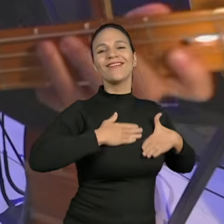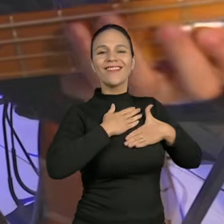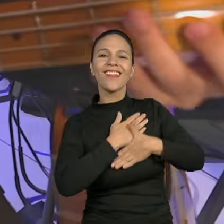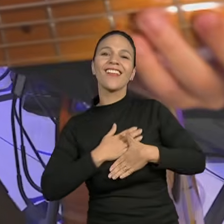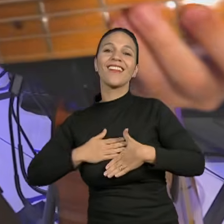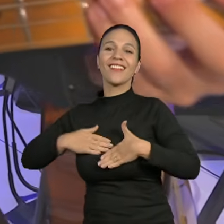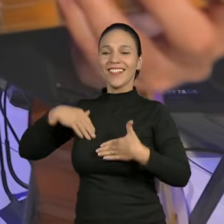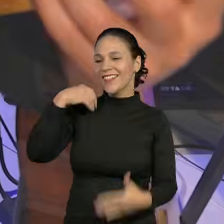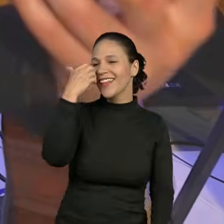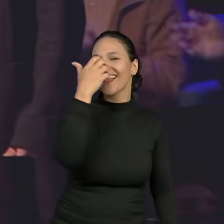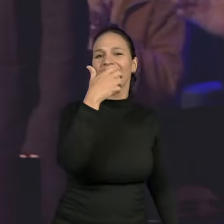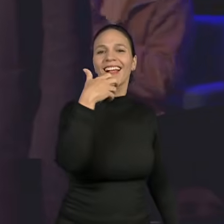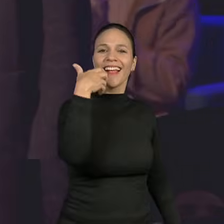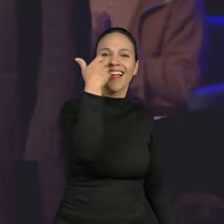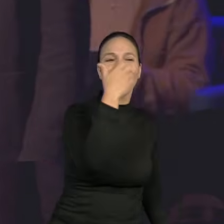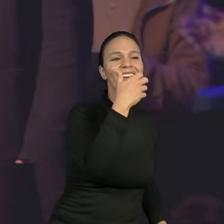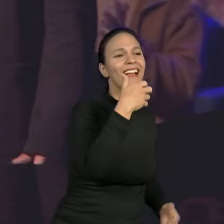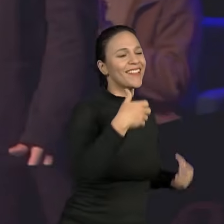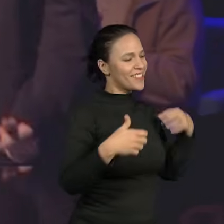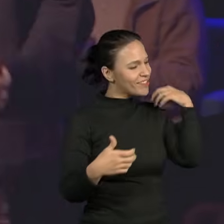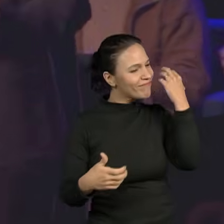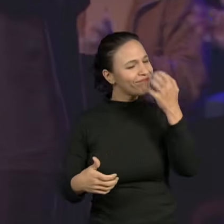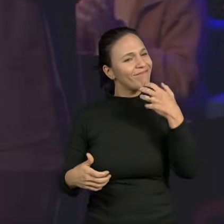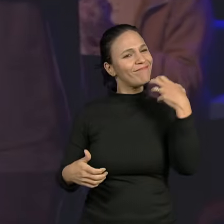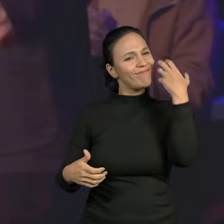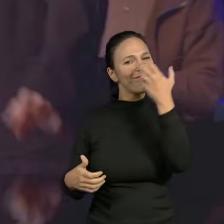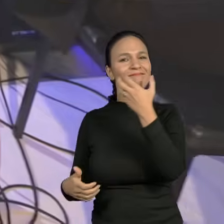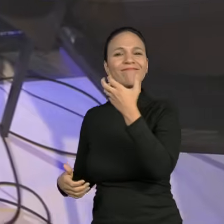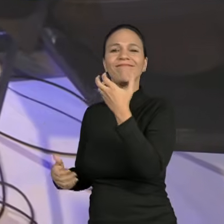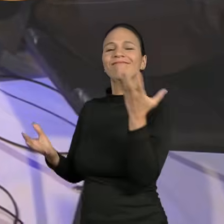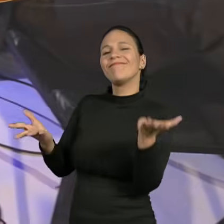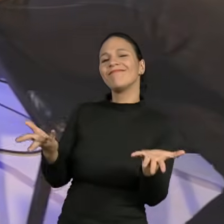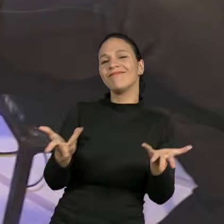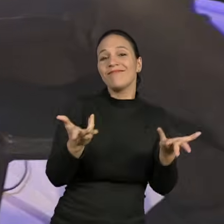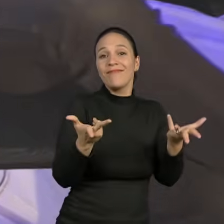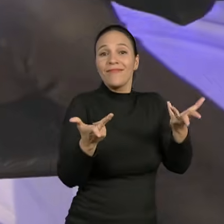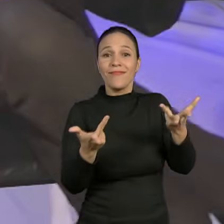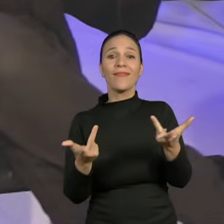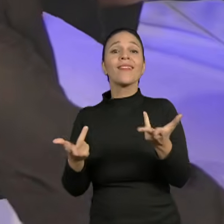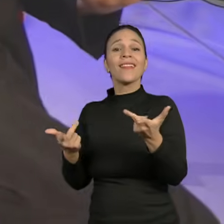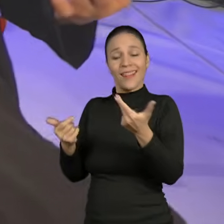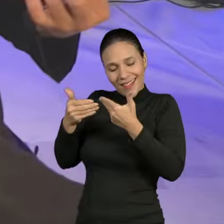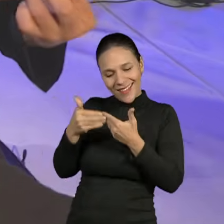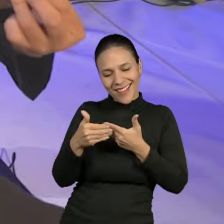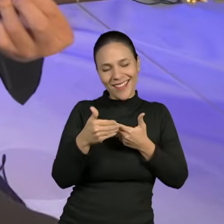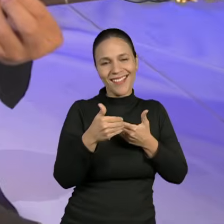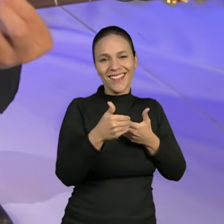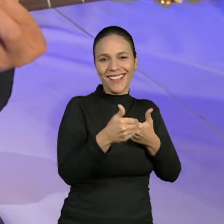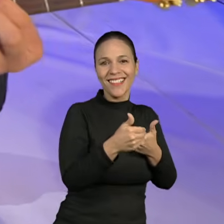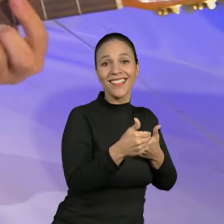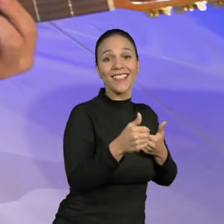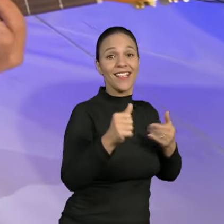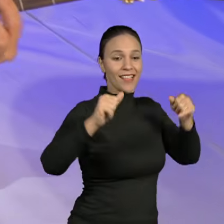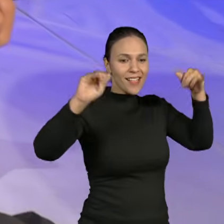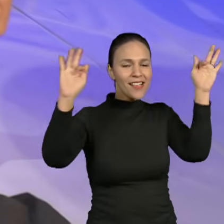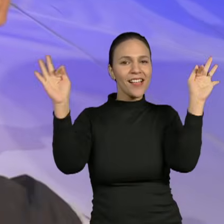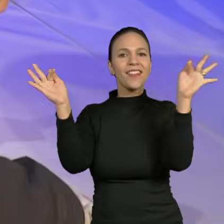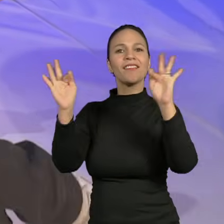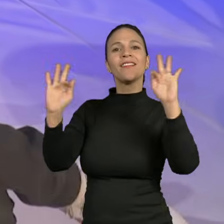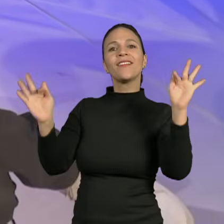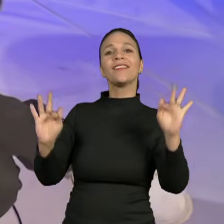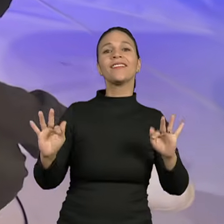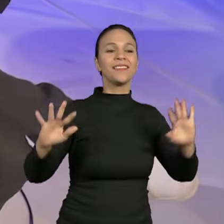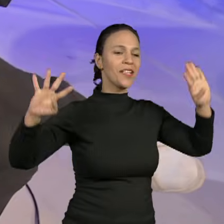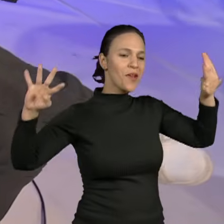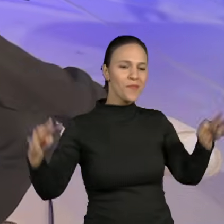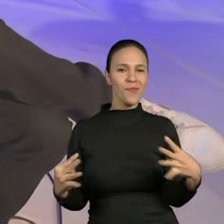bom outra vez. O nosso cantar e a gente vai ser feliz. Olha